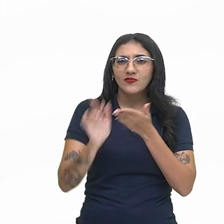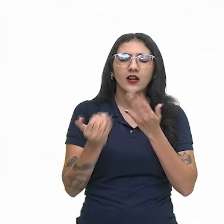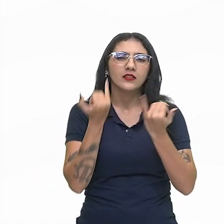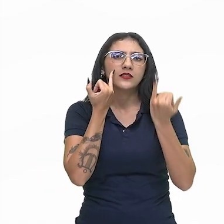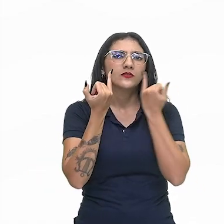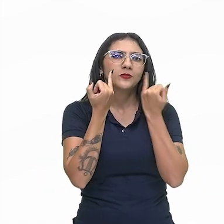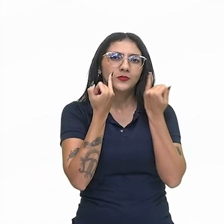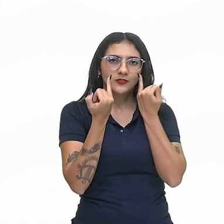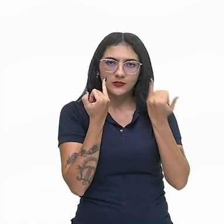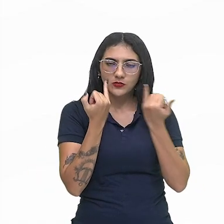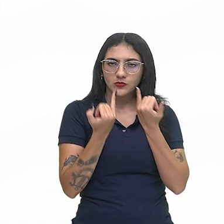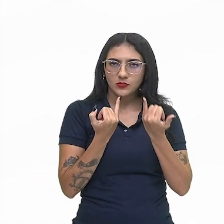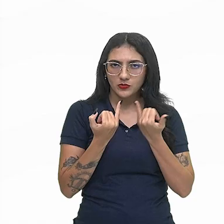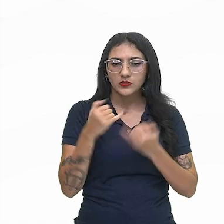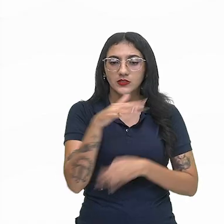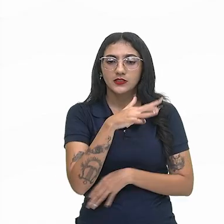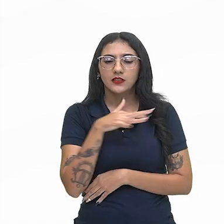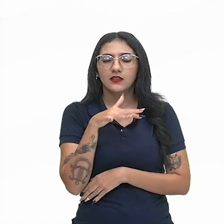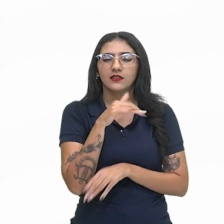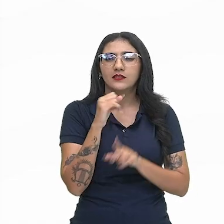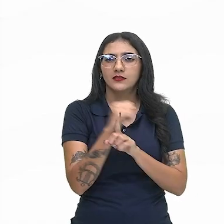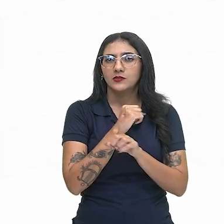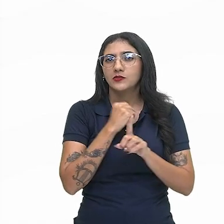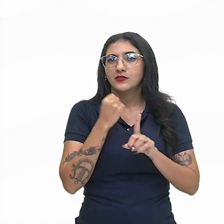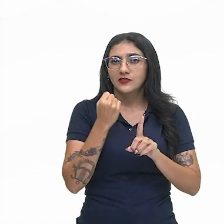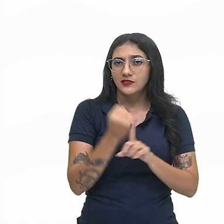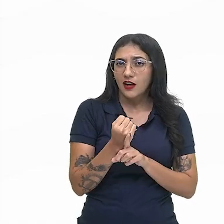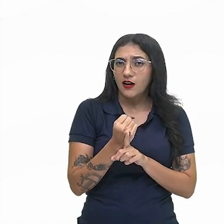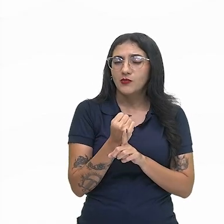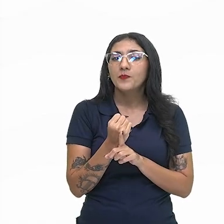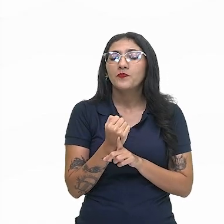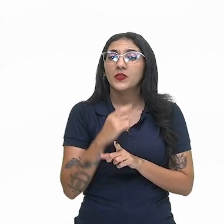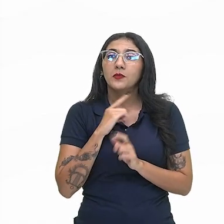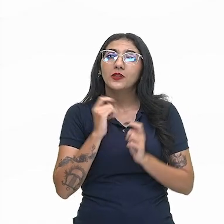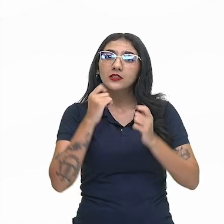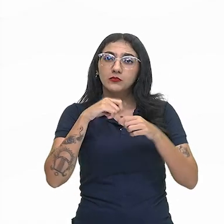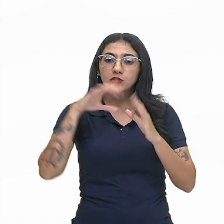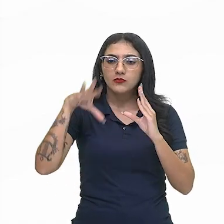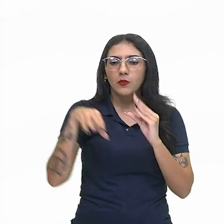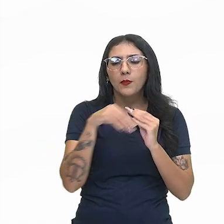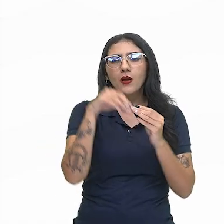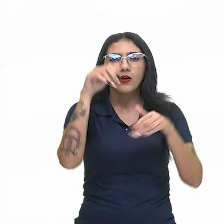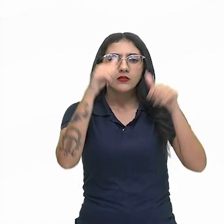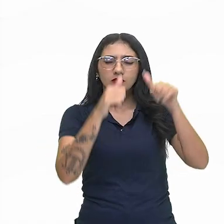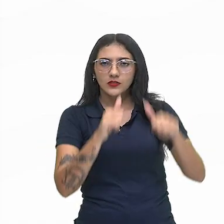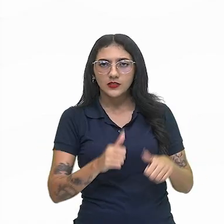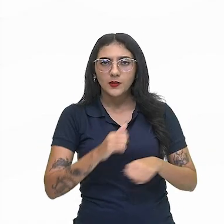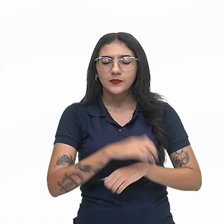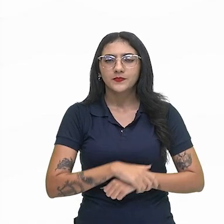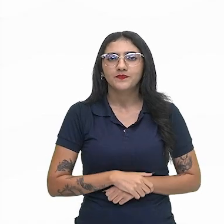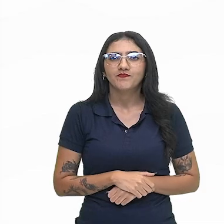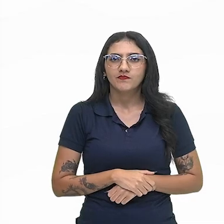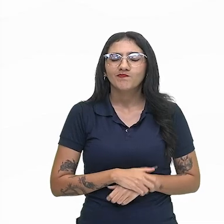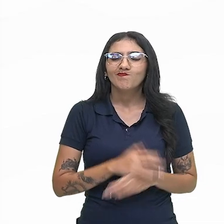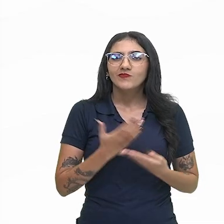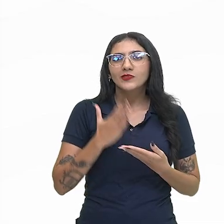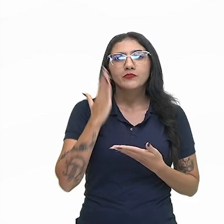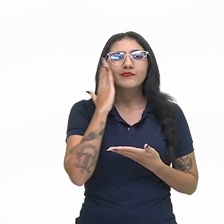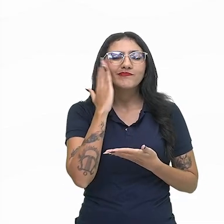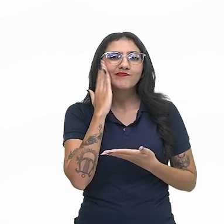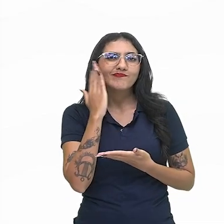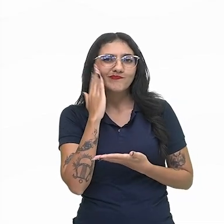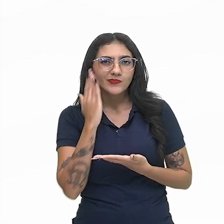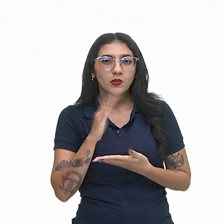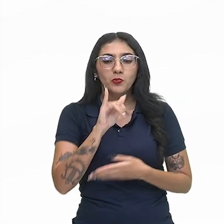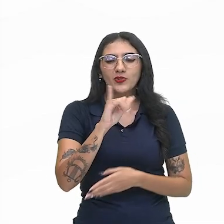dados sociais, várias informações para que ele seja composto. Para nós dizermos que o IDH de